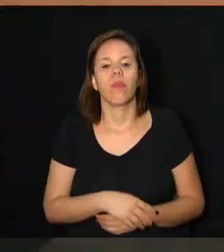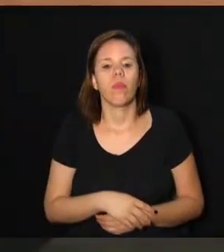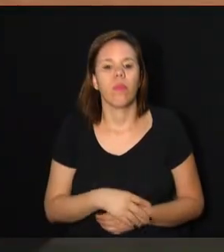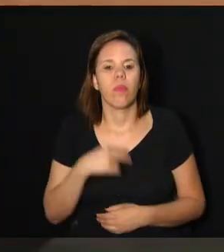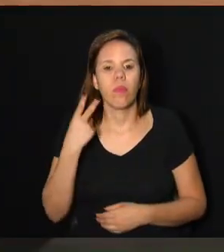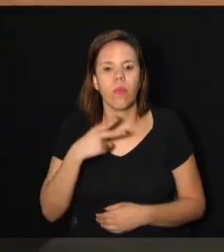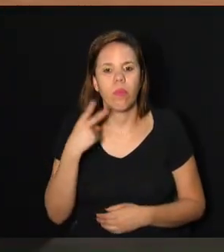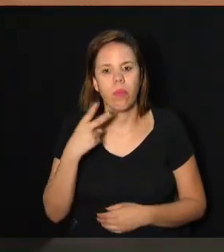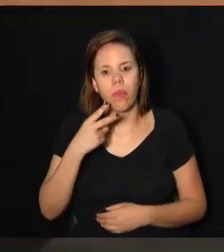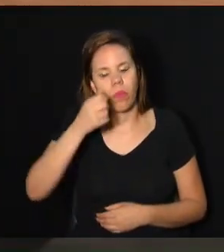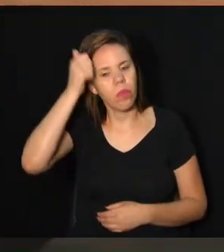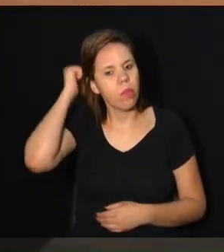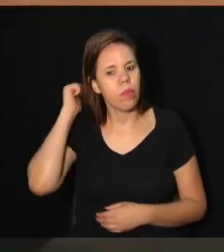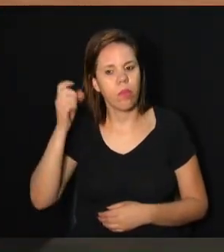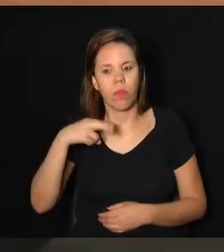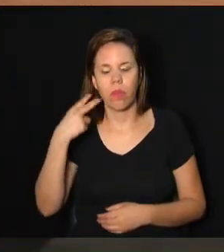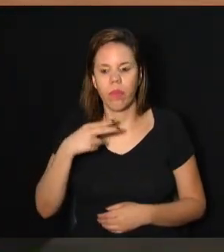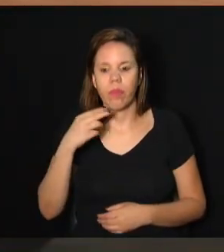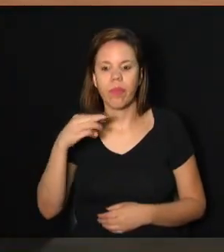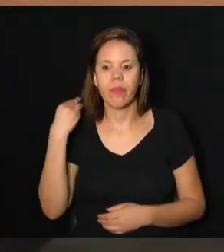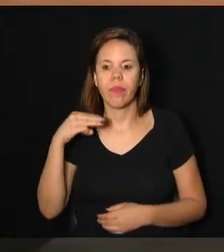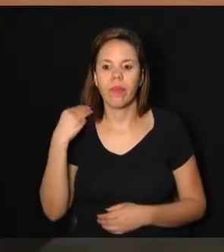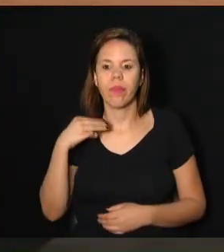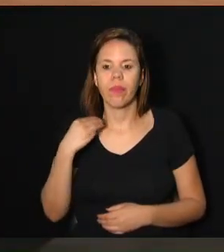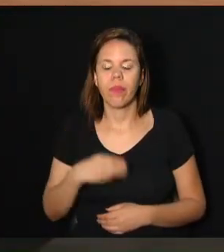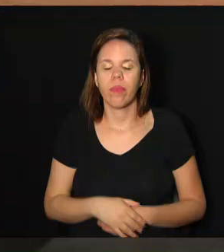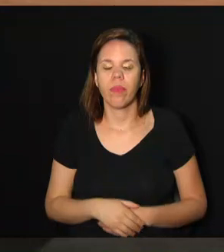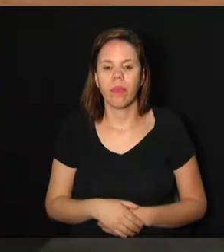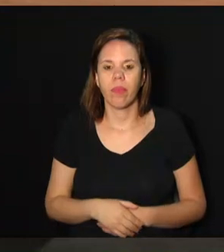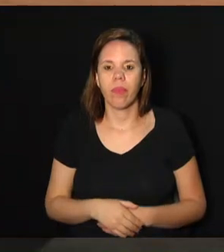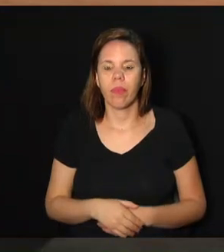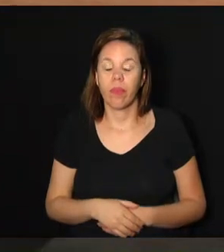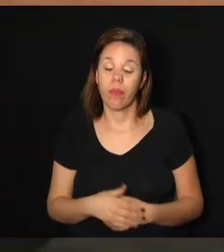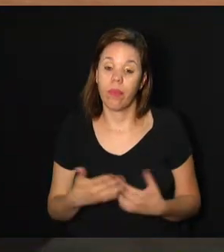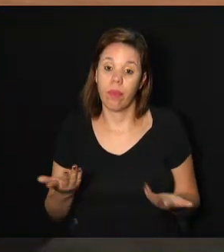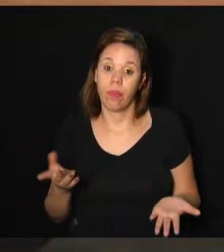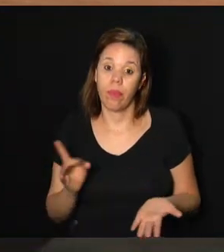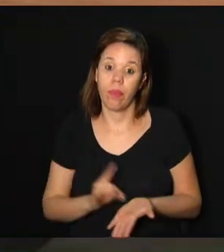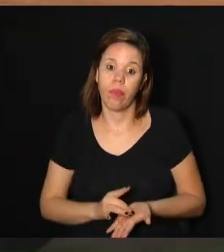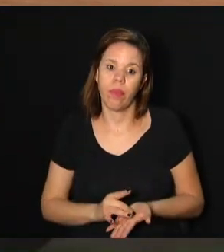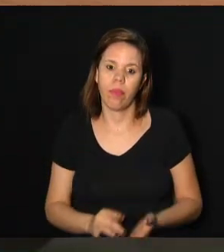vereador Ayrton e vereadora Mariana Conte. Presidente, na realidade...